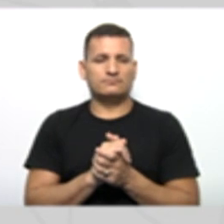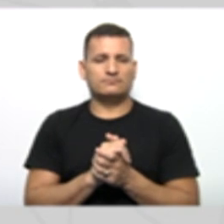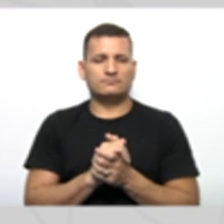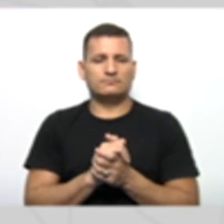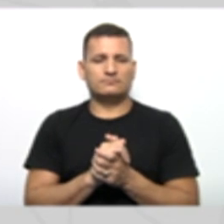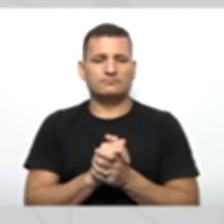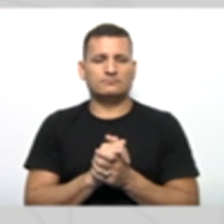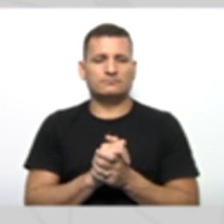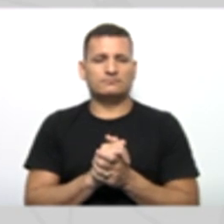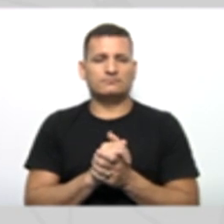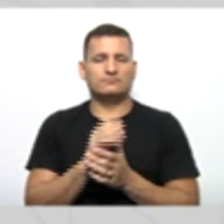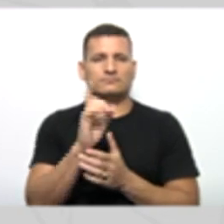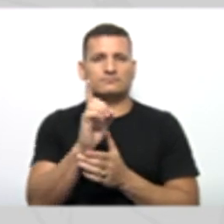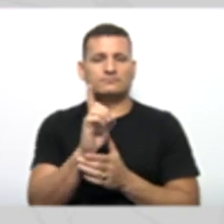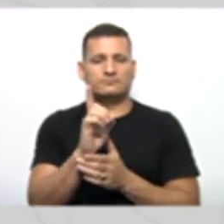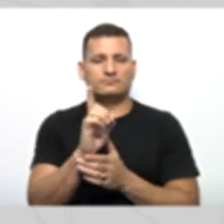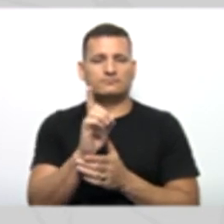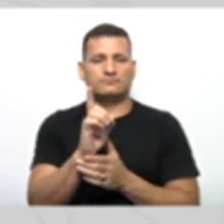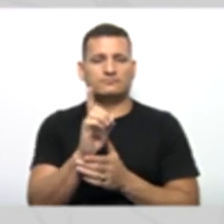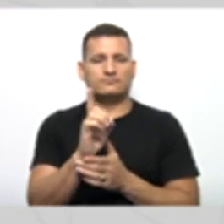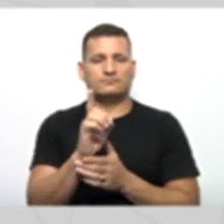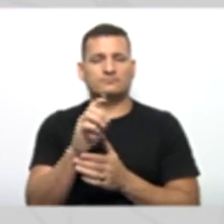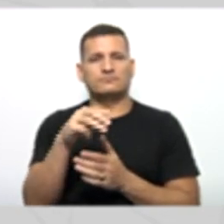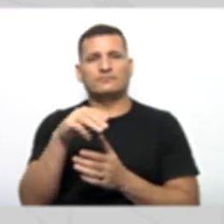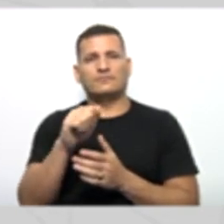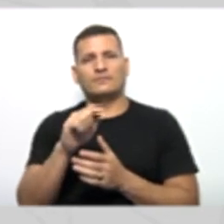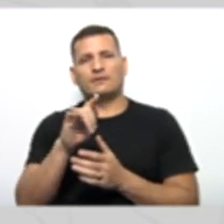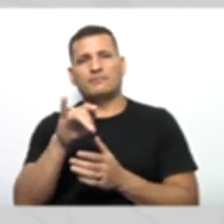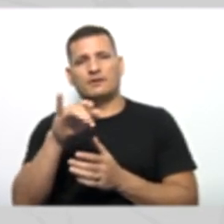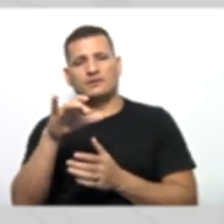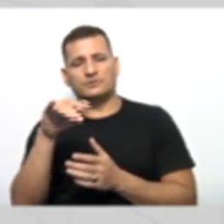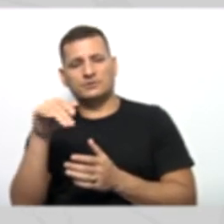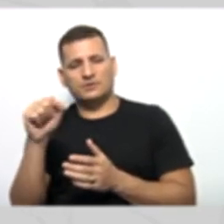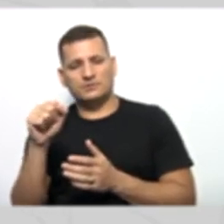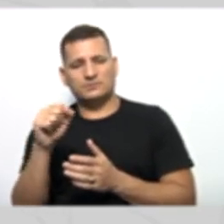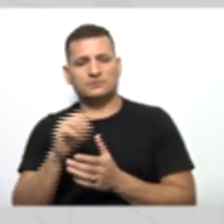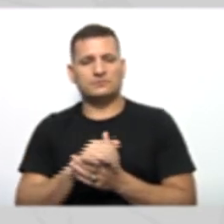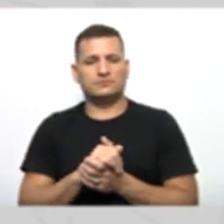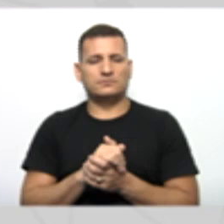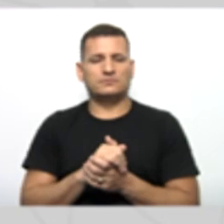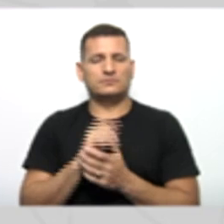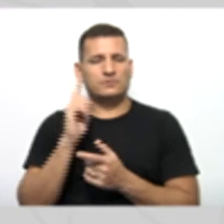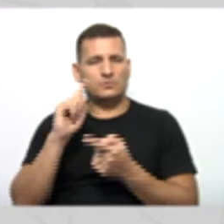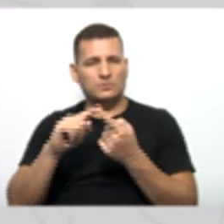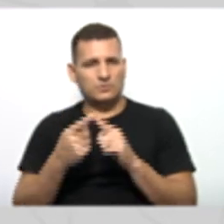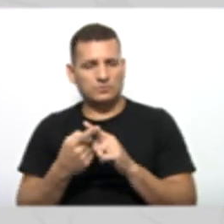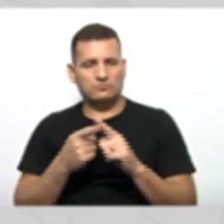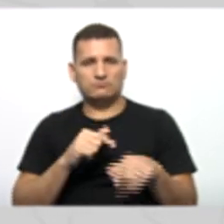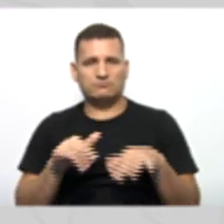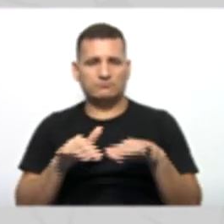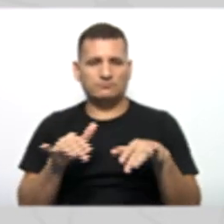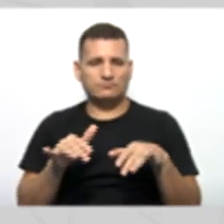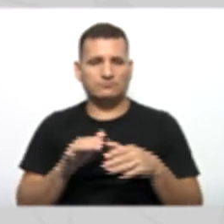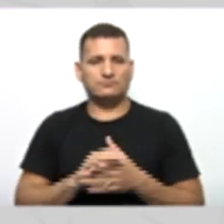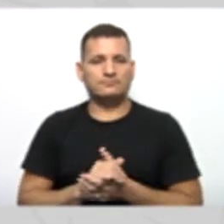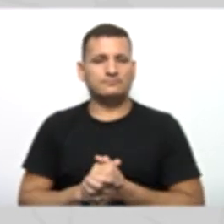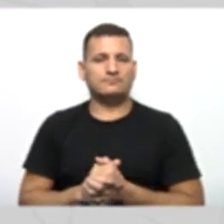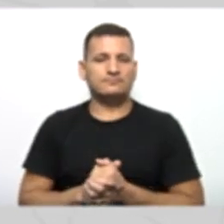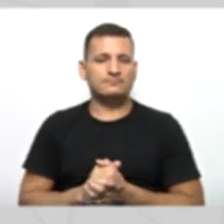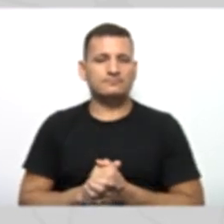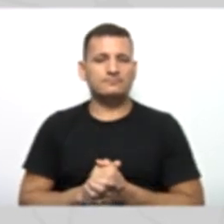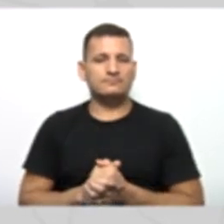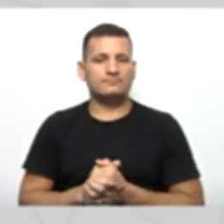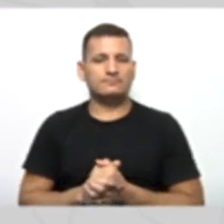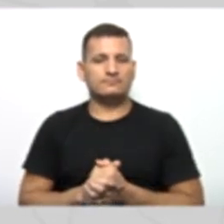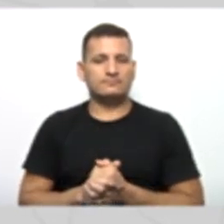conjunto de de magias e procedimentos, lógica e programação? É isso aí que a gente precisa